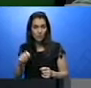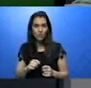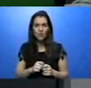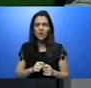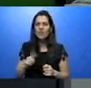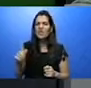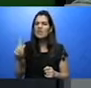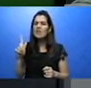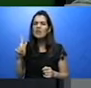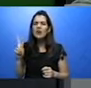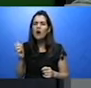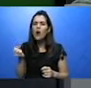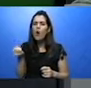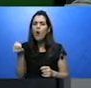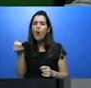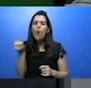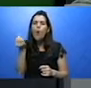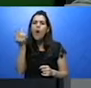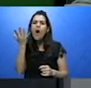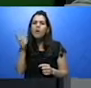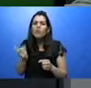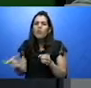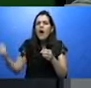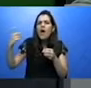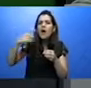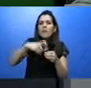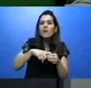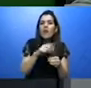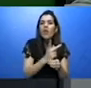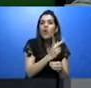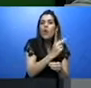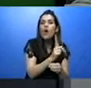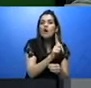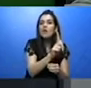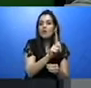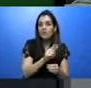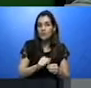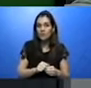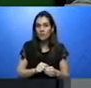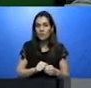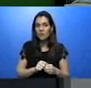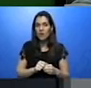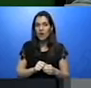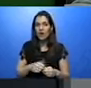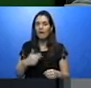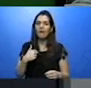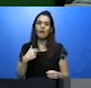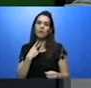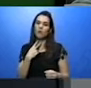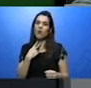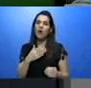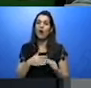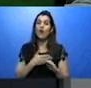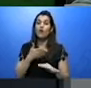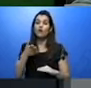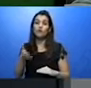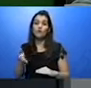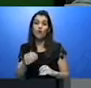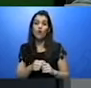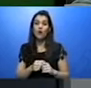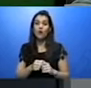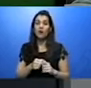língua portuguesa, mas é tudo junto. Grama, nós não podemos falar assim, ó, eu vou à padaria comprar